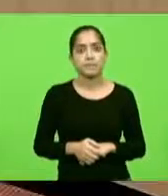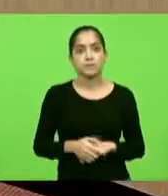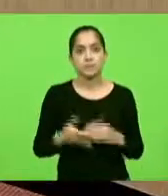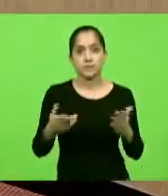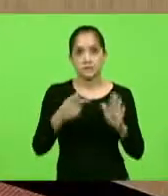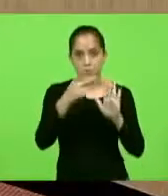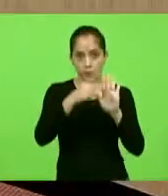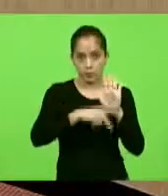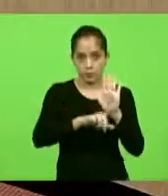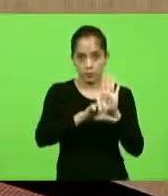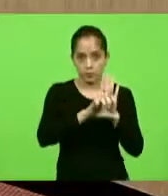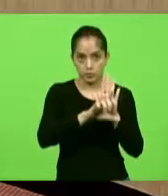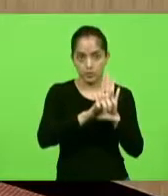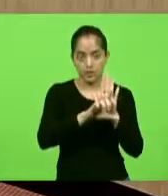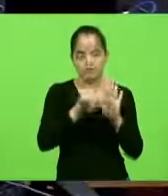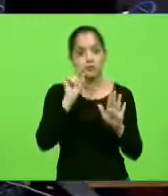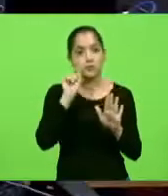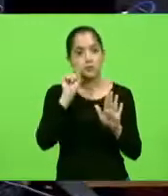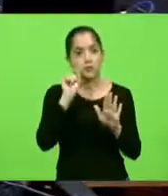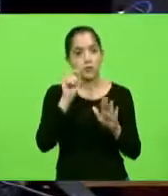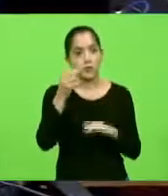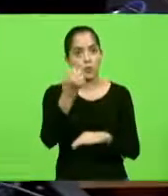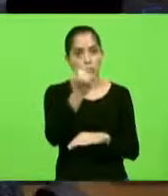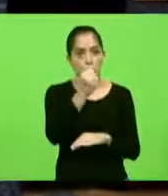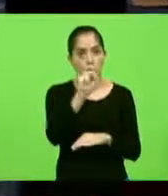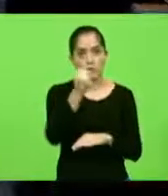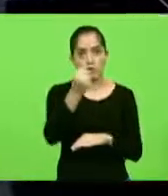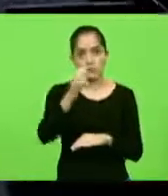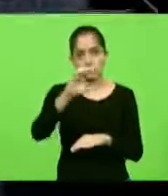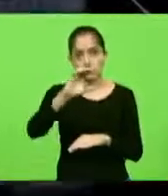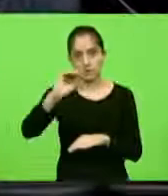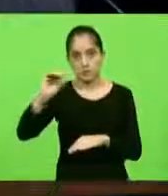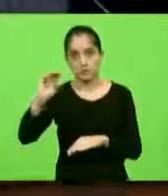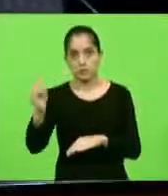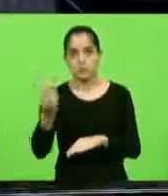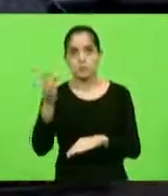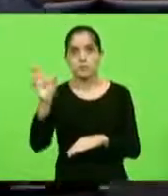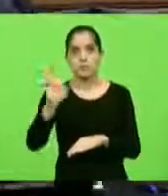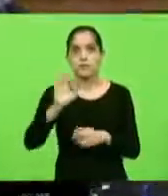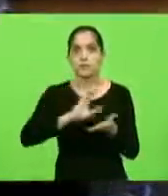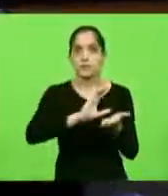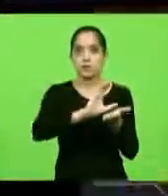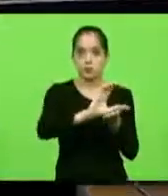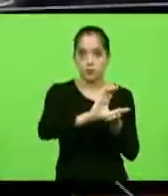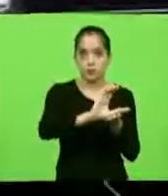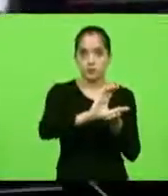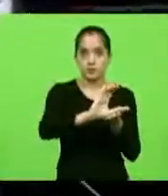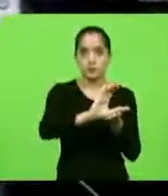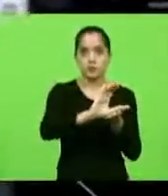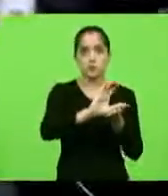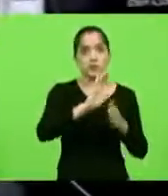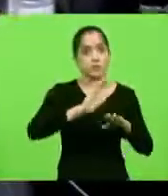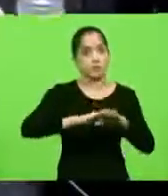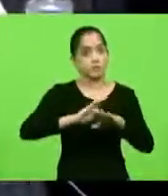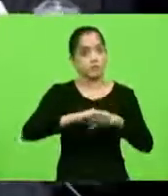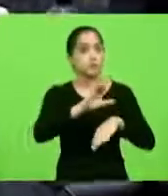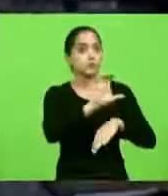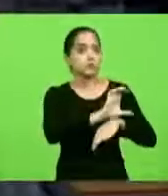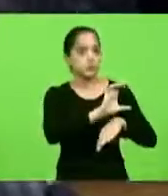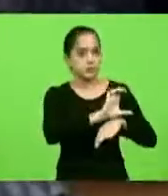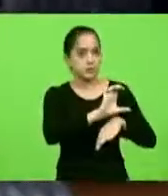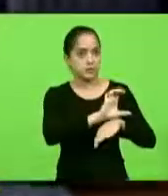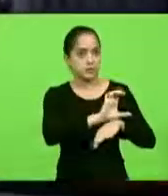projeto ele visa destinar 800 milhões de recursos estaduais para uma